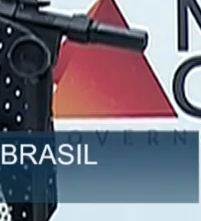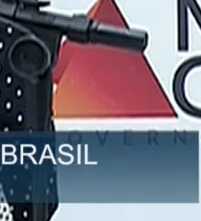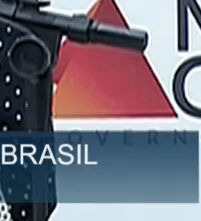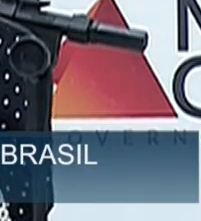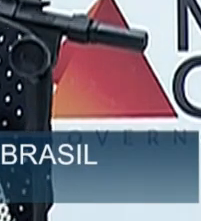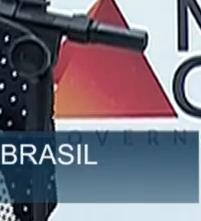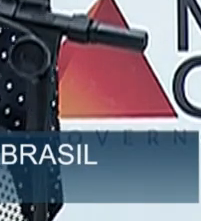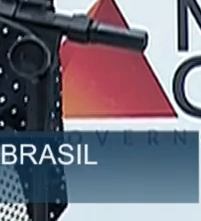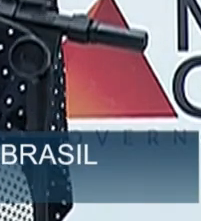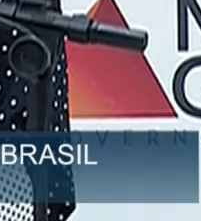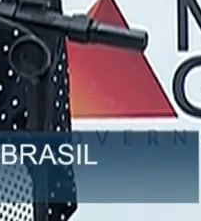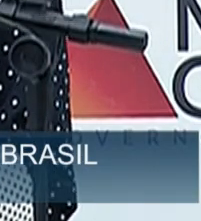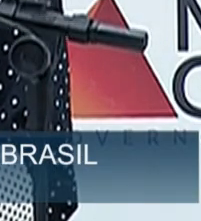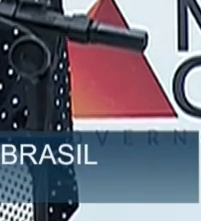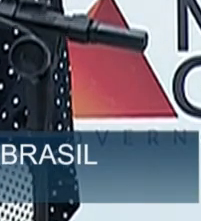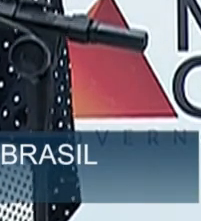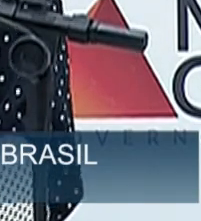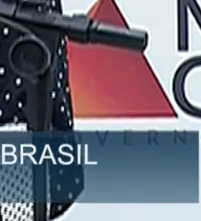nesse aspecto que